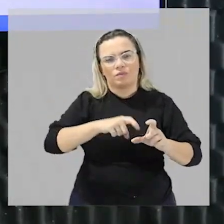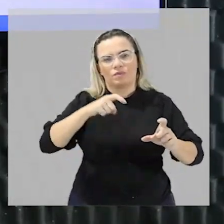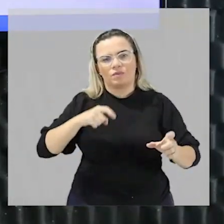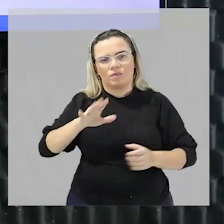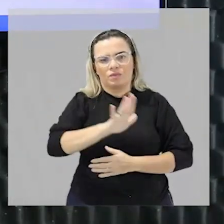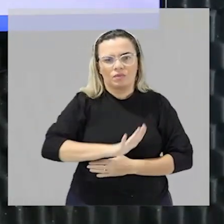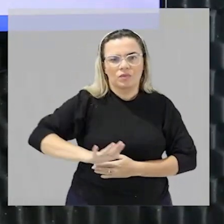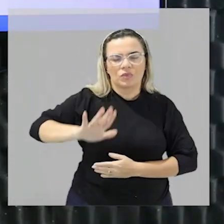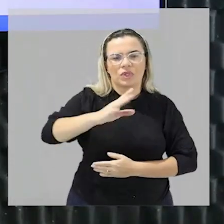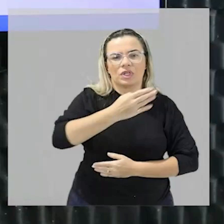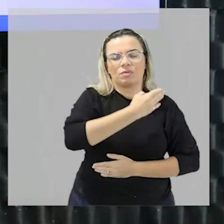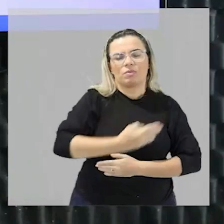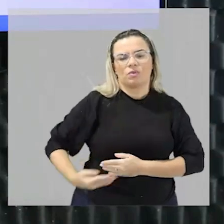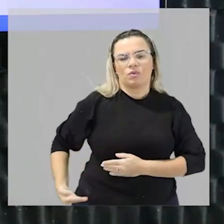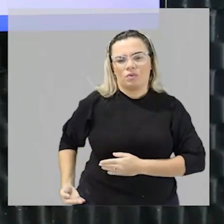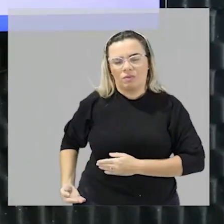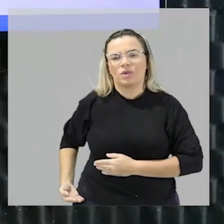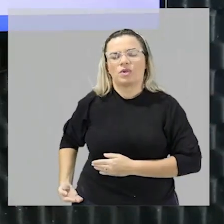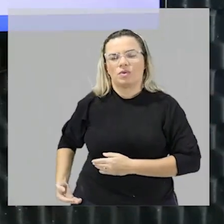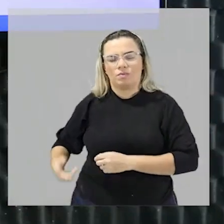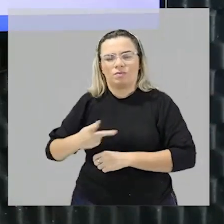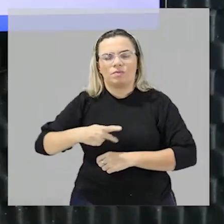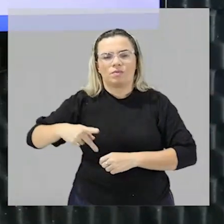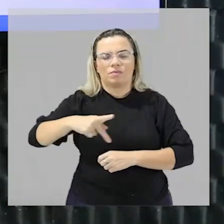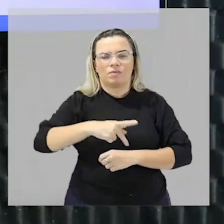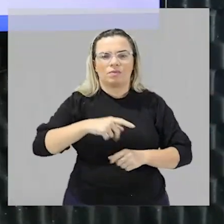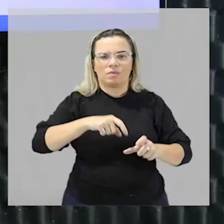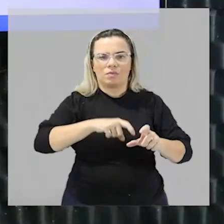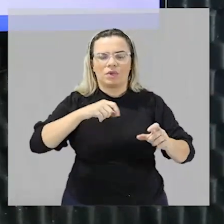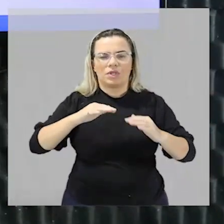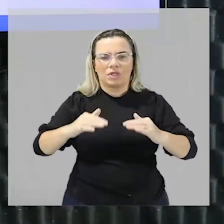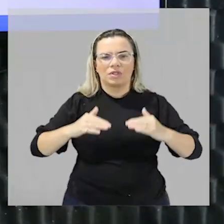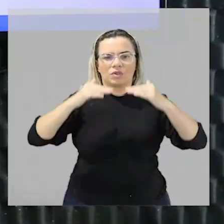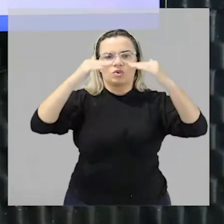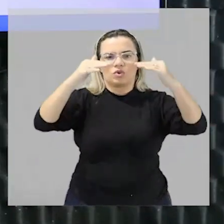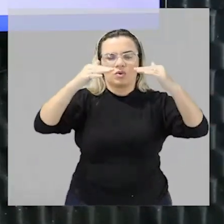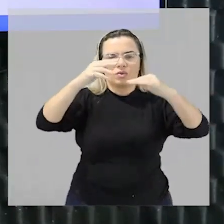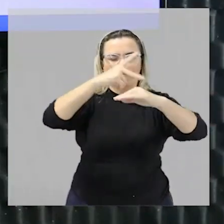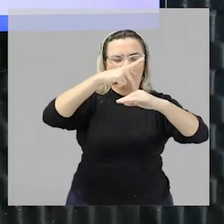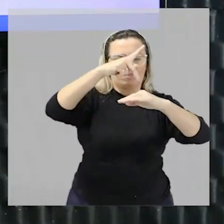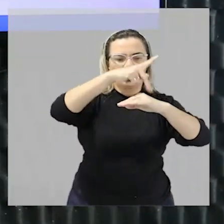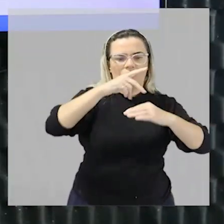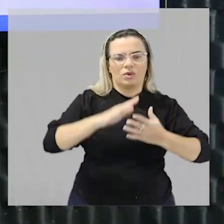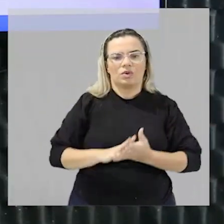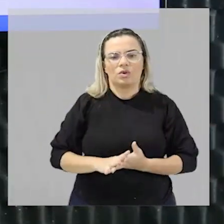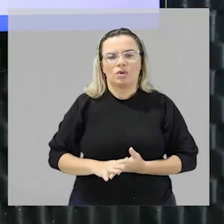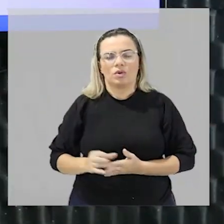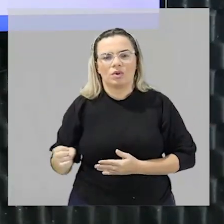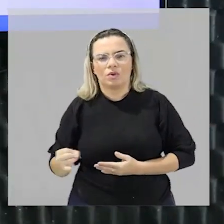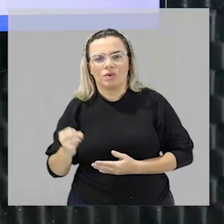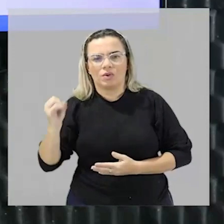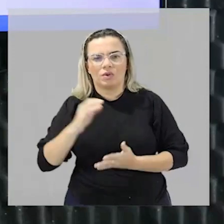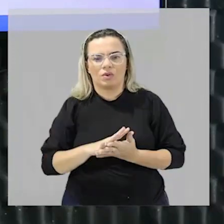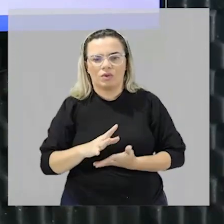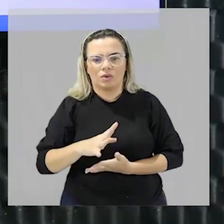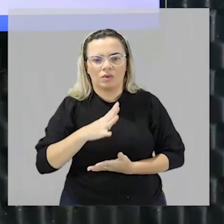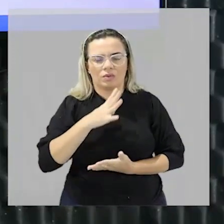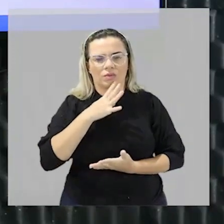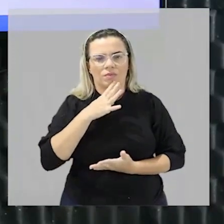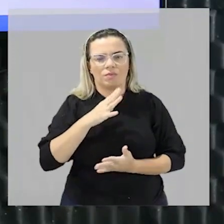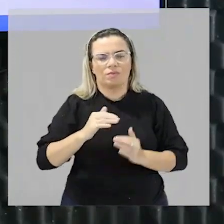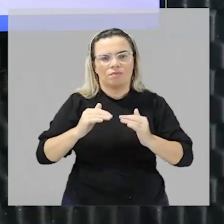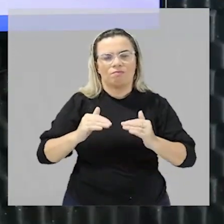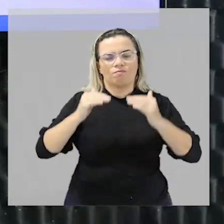esfera pública. Ele tem que ser tratado como um país soberano. E é importante até mesmo o reconhecimento